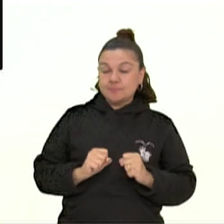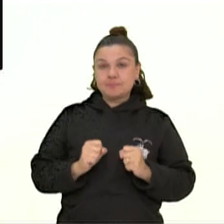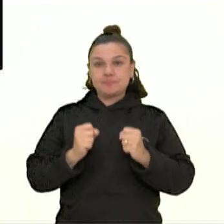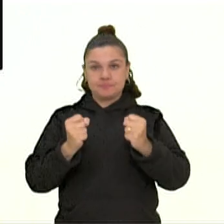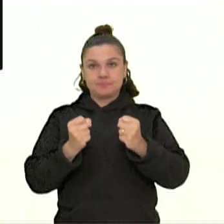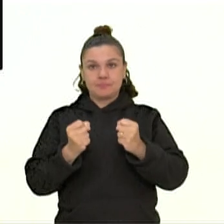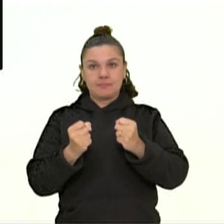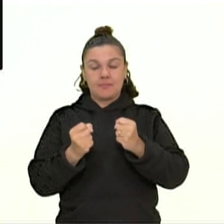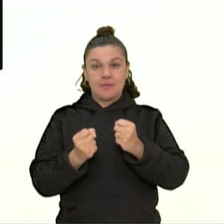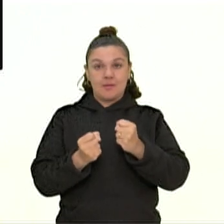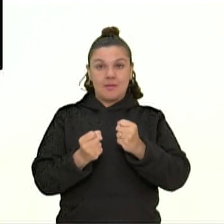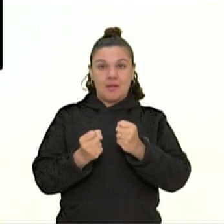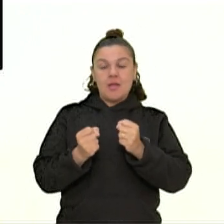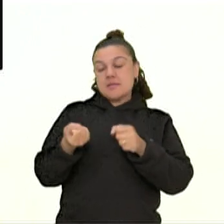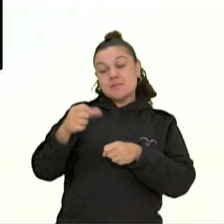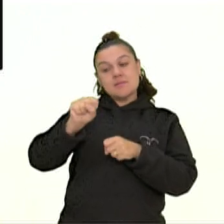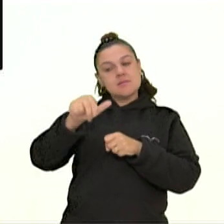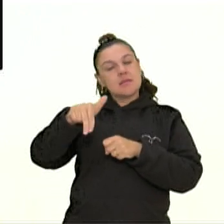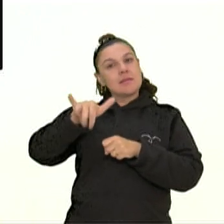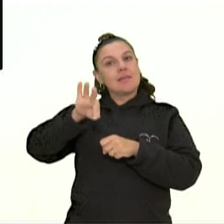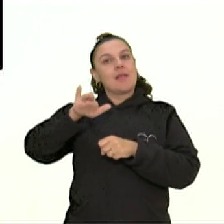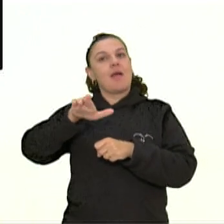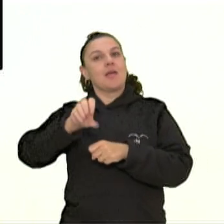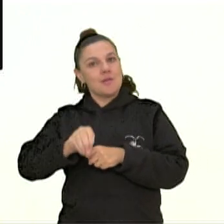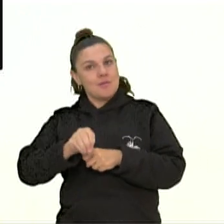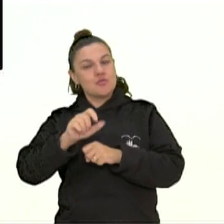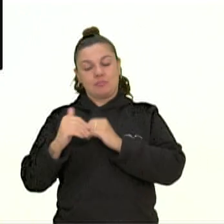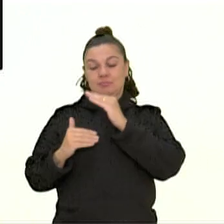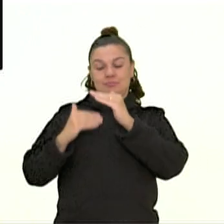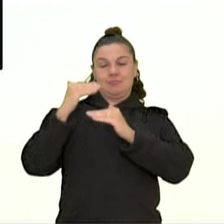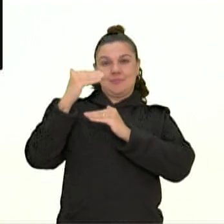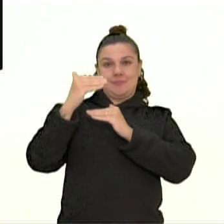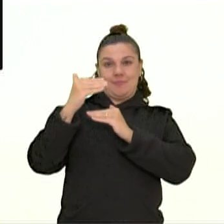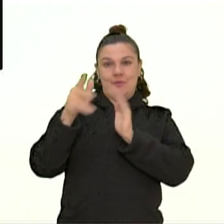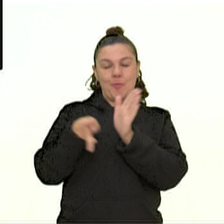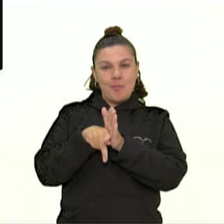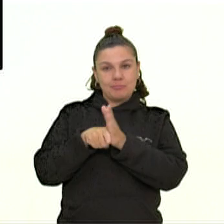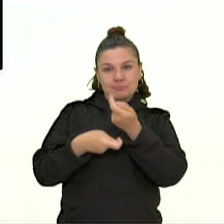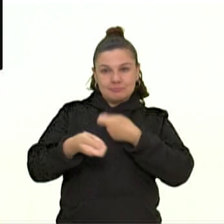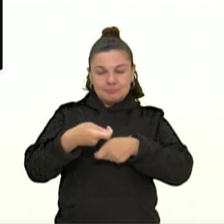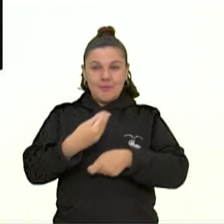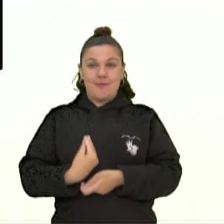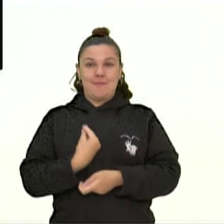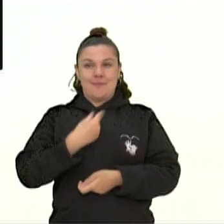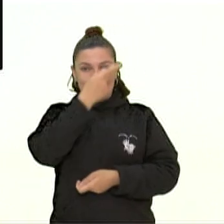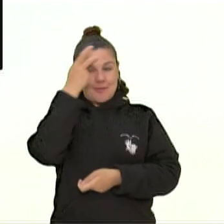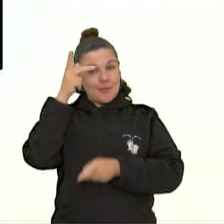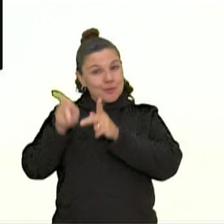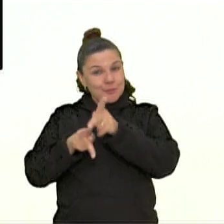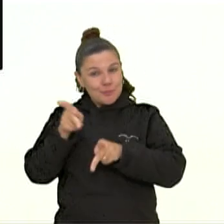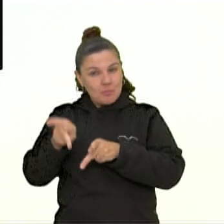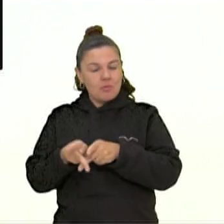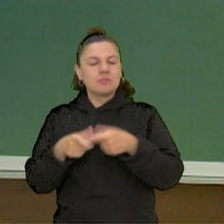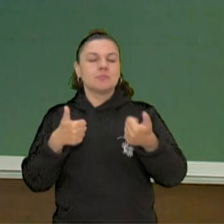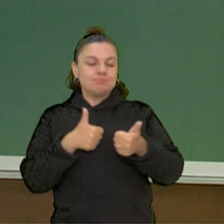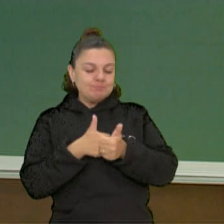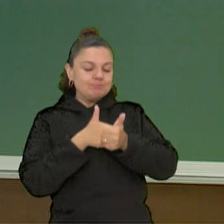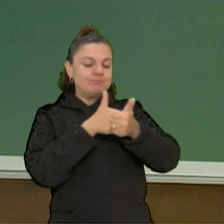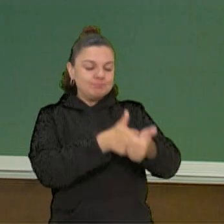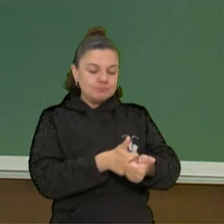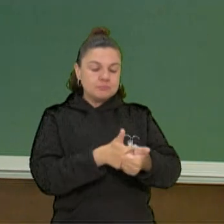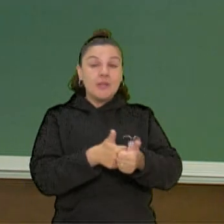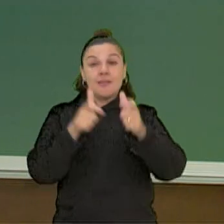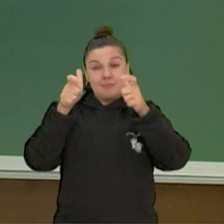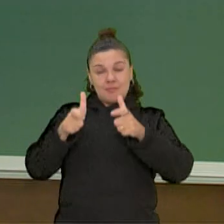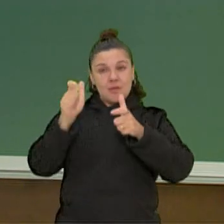sanitárias favoráveis ao desenvolvimento aí das condições de vida da população, então eles procuram países dentro do